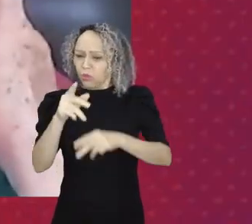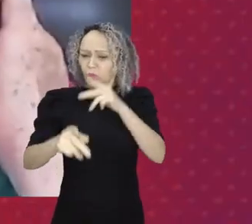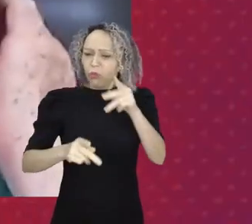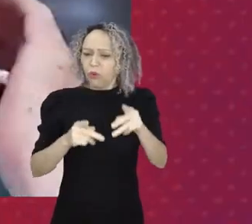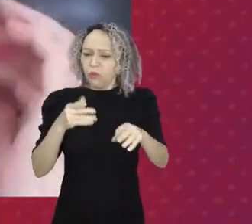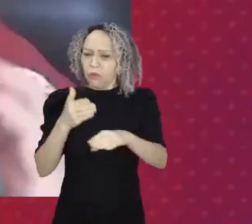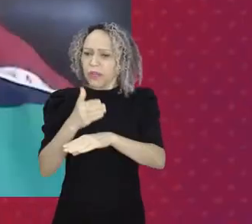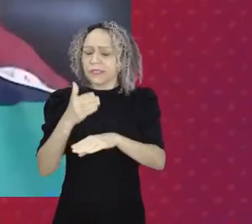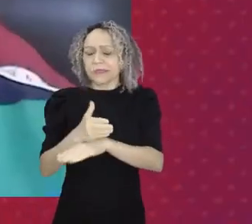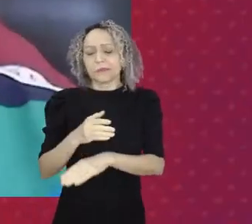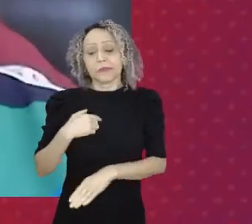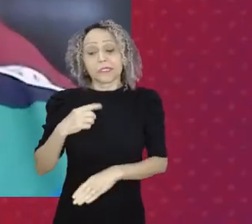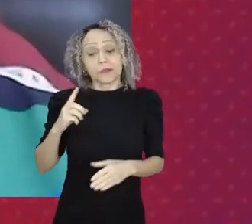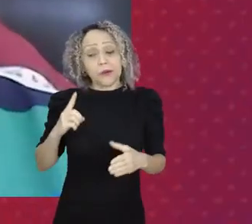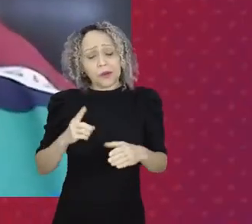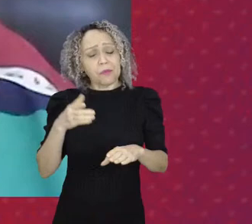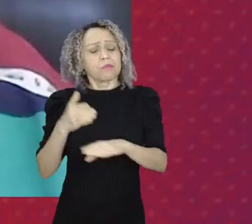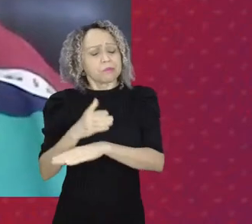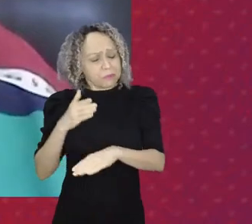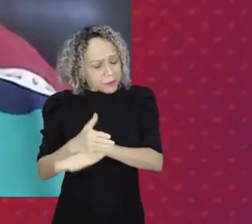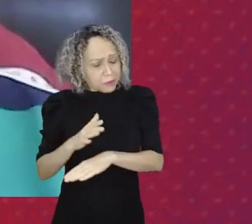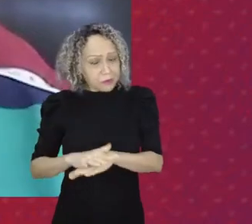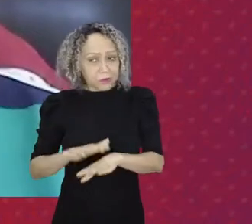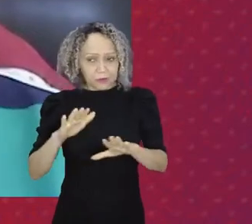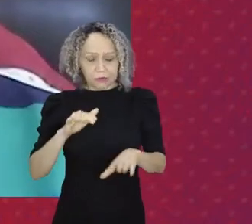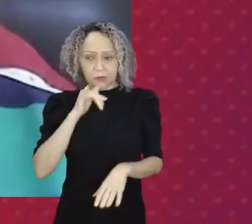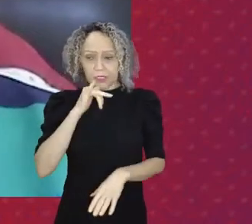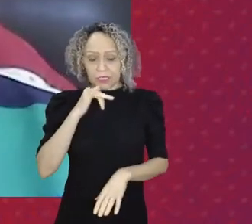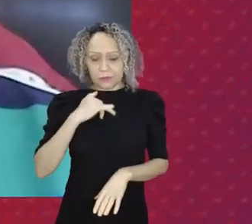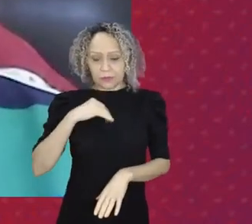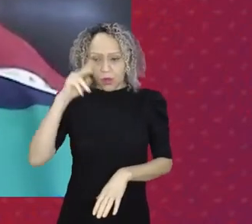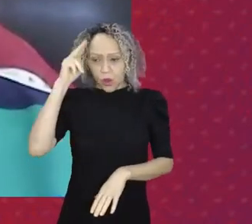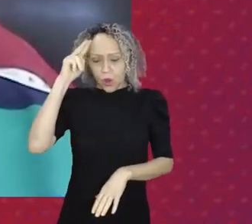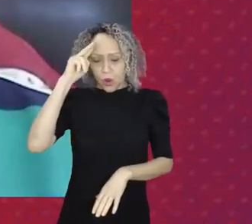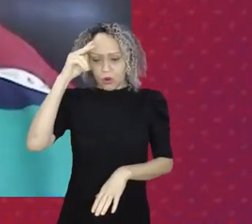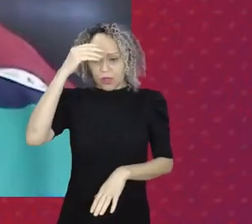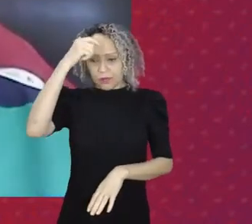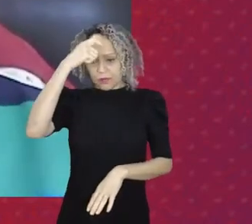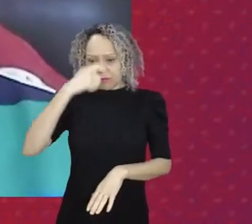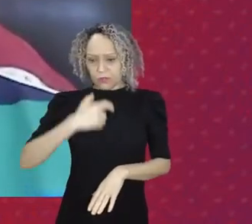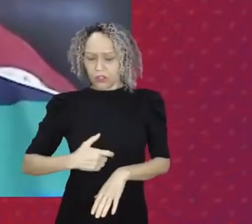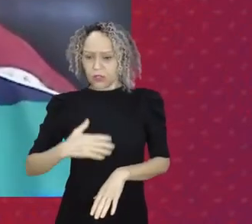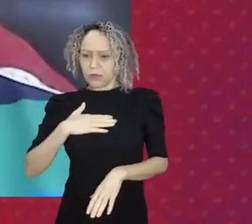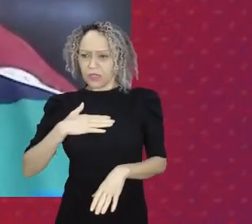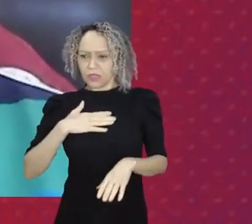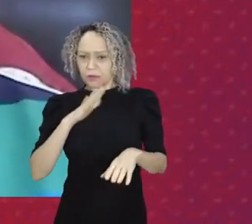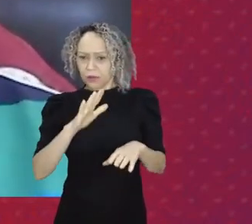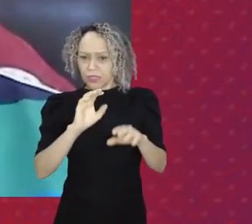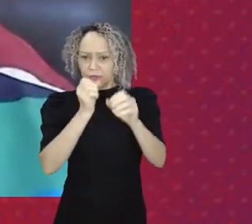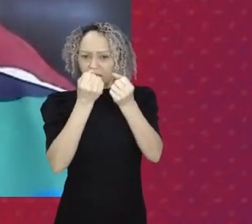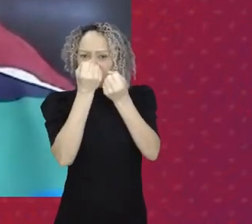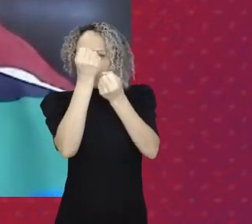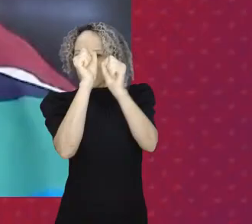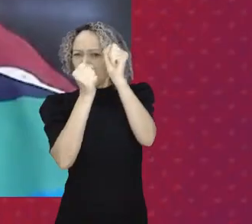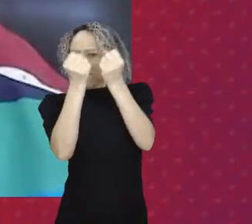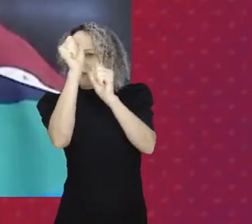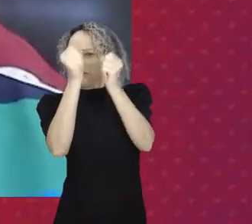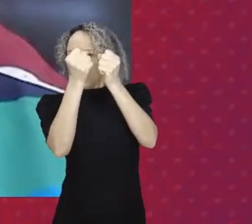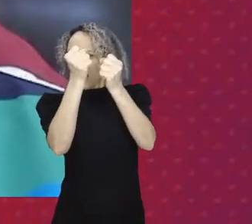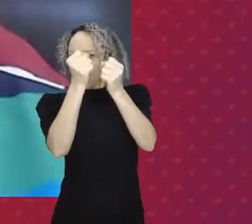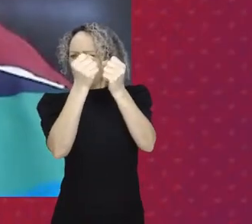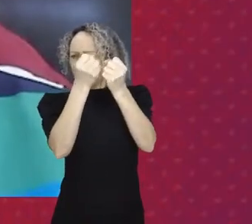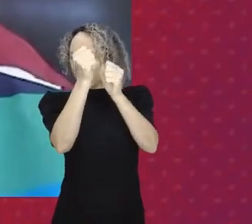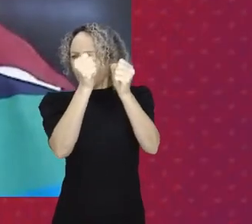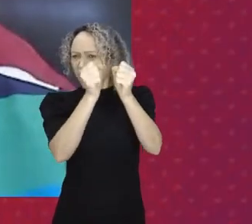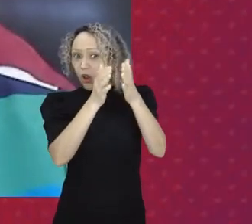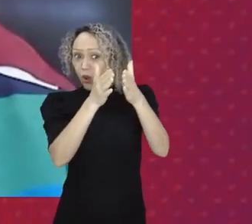imagem minha, que é eu na frente da fábrica, durante a greve